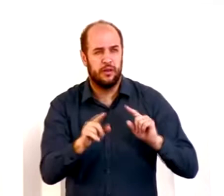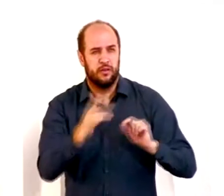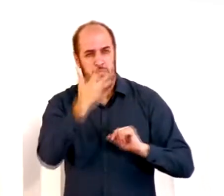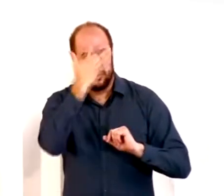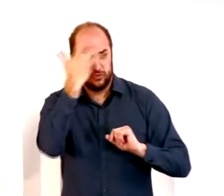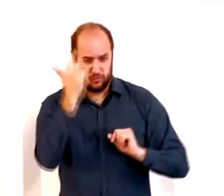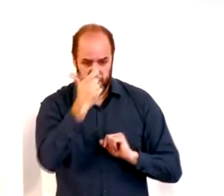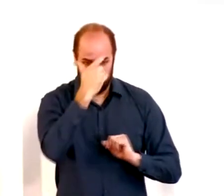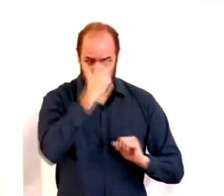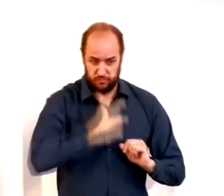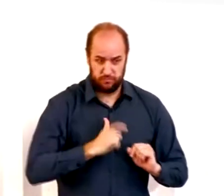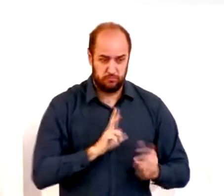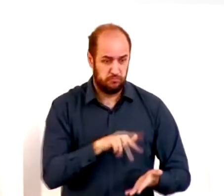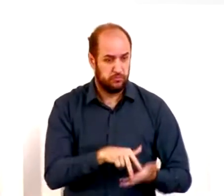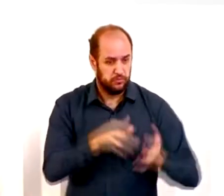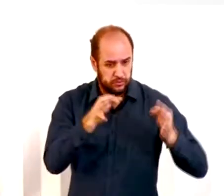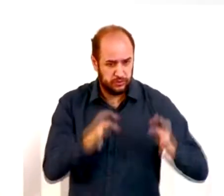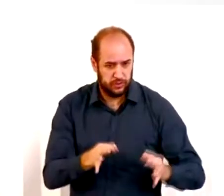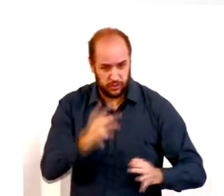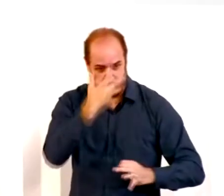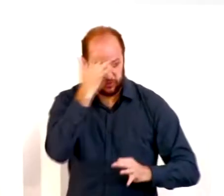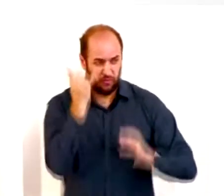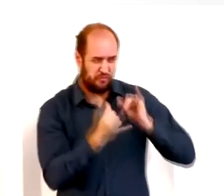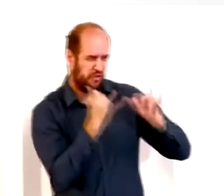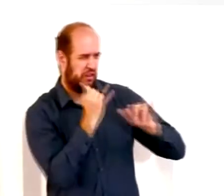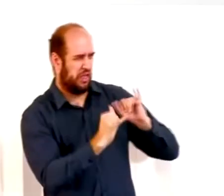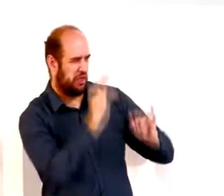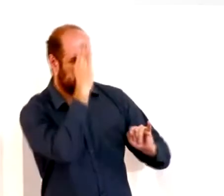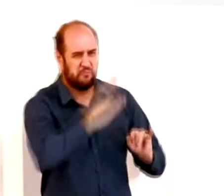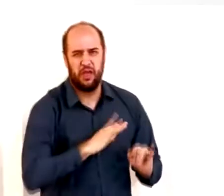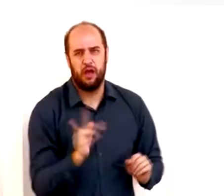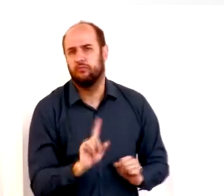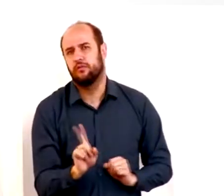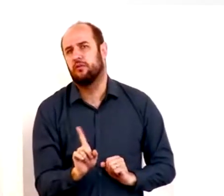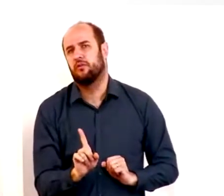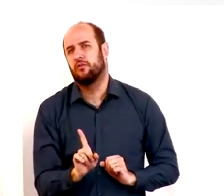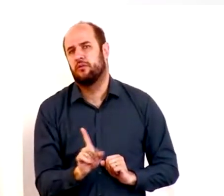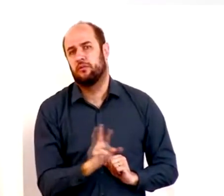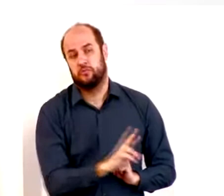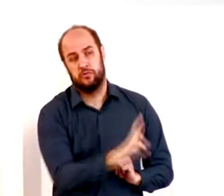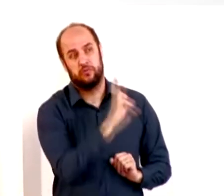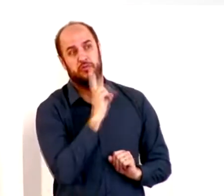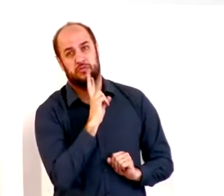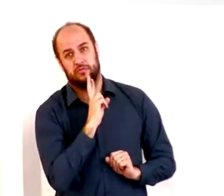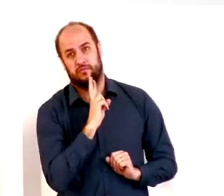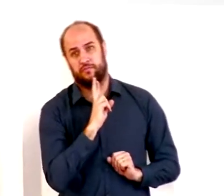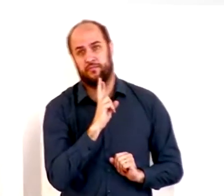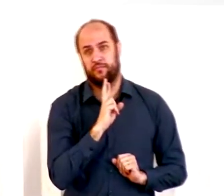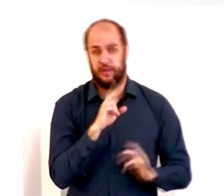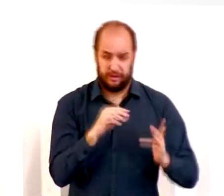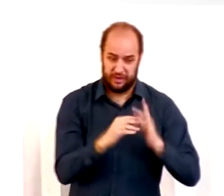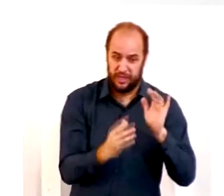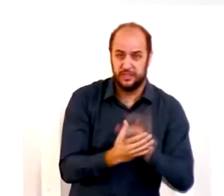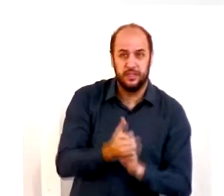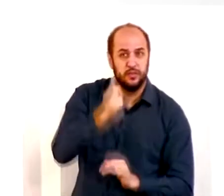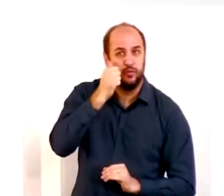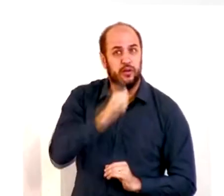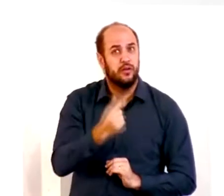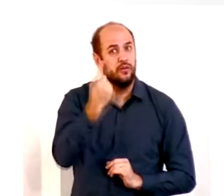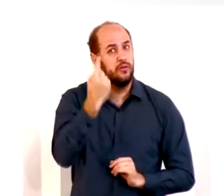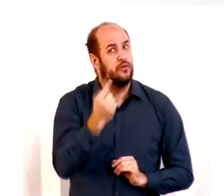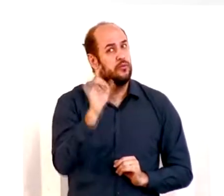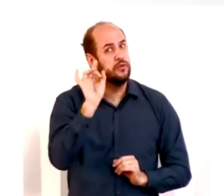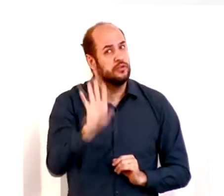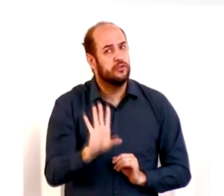por suas atitudes más pelas pessoas. Quer dizer que ele seja monogâmico, que ele tenha uma mulher, não tenha